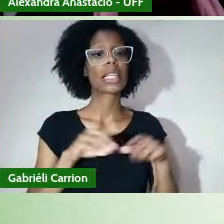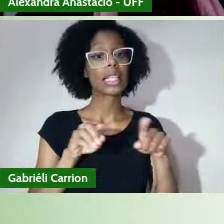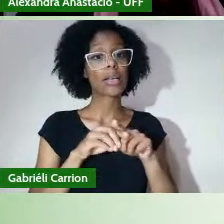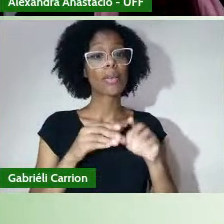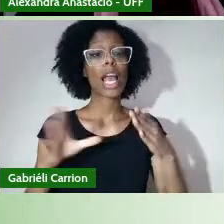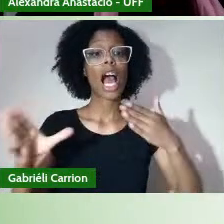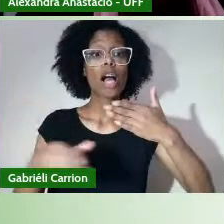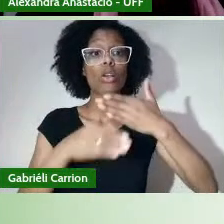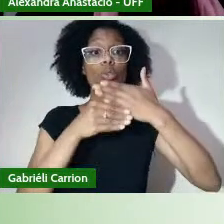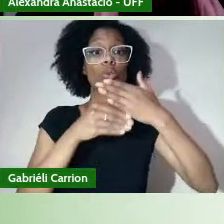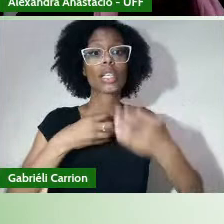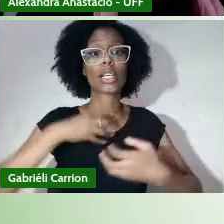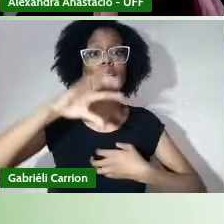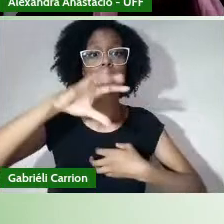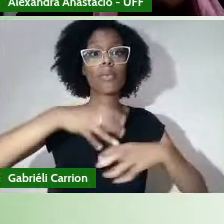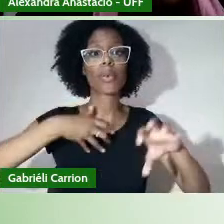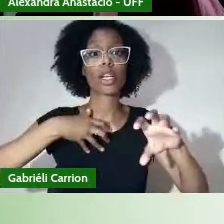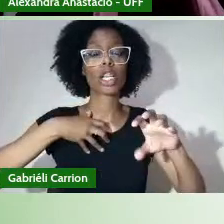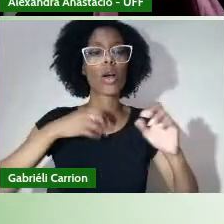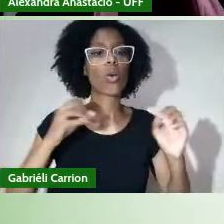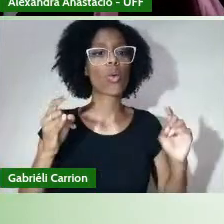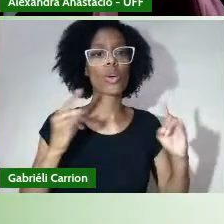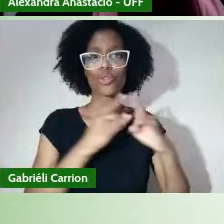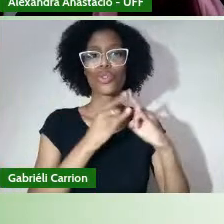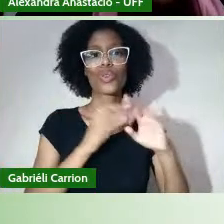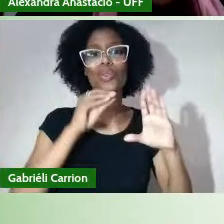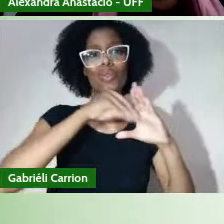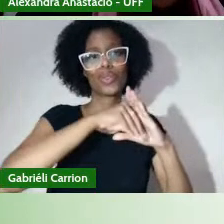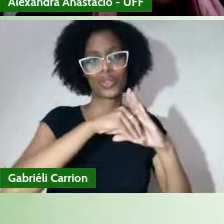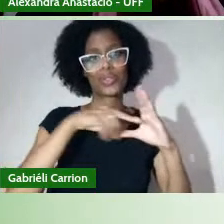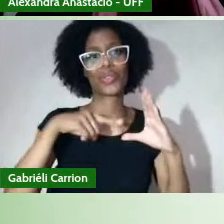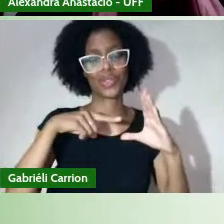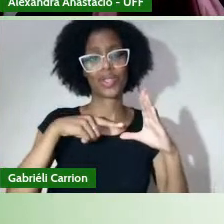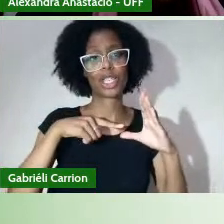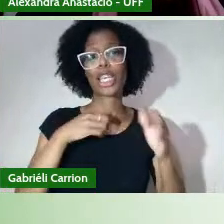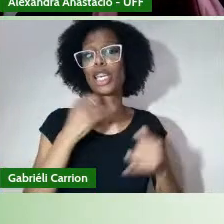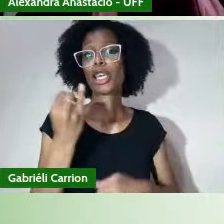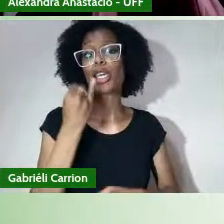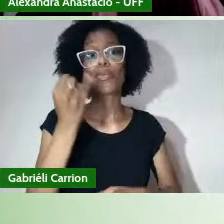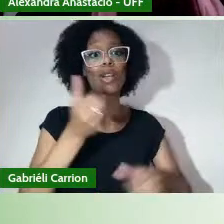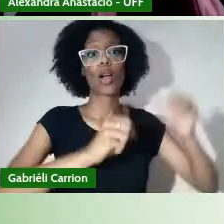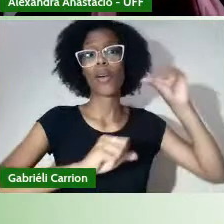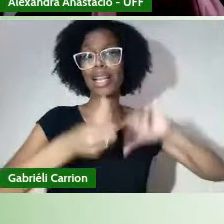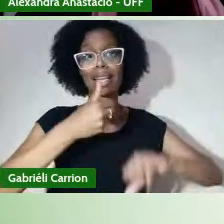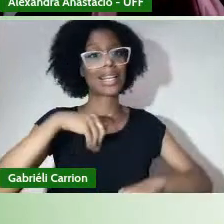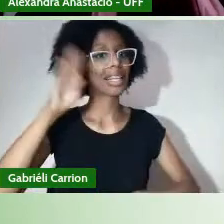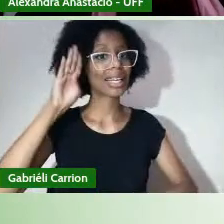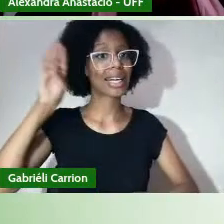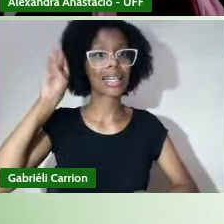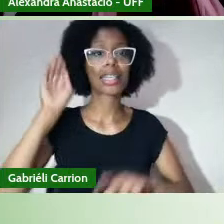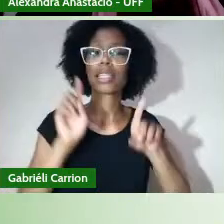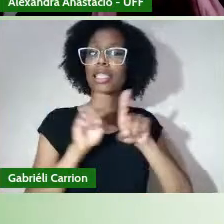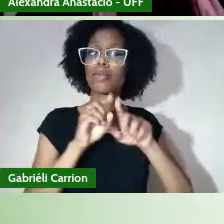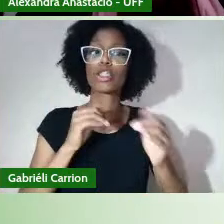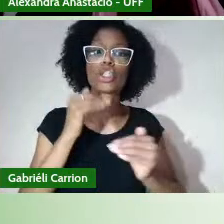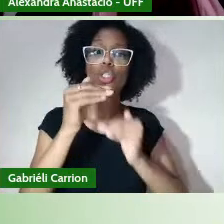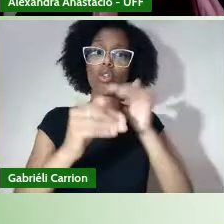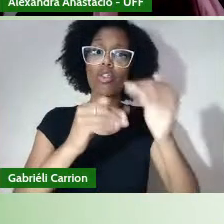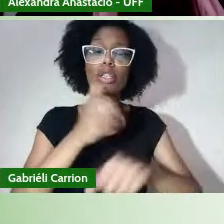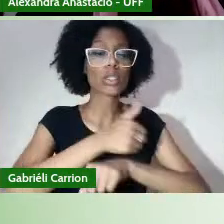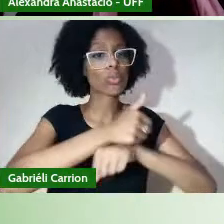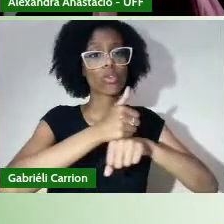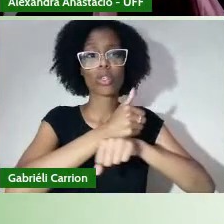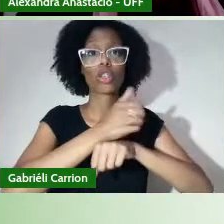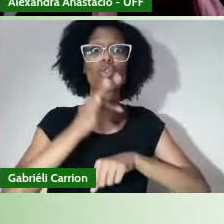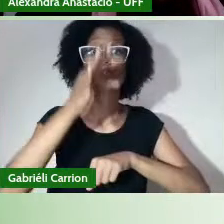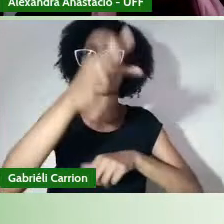valor institucional importante para a qualidade acadêmica e também para o desenvolvimento dos profissionais do